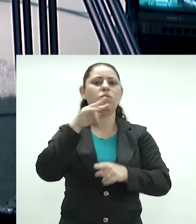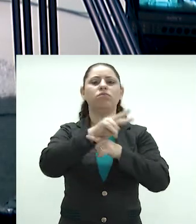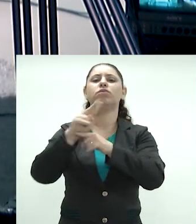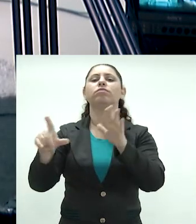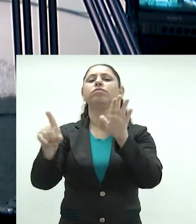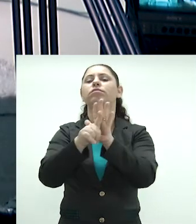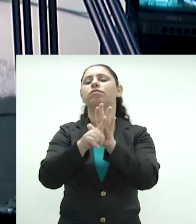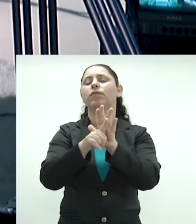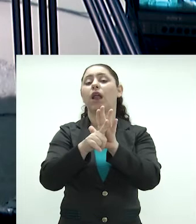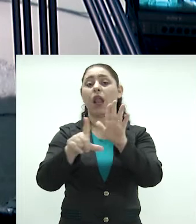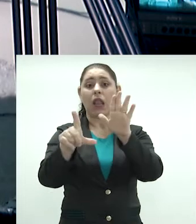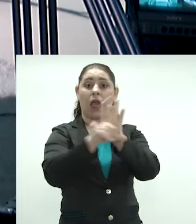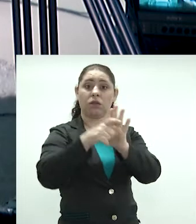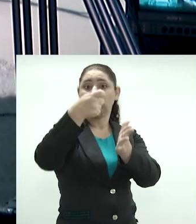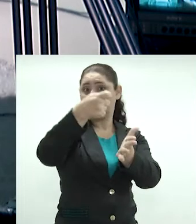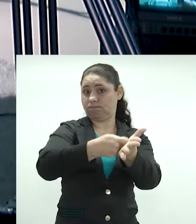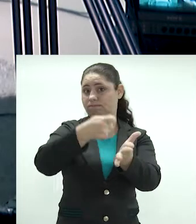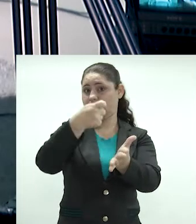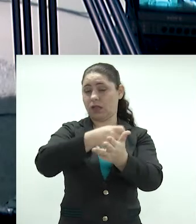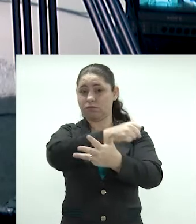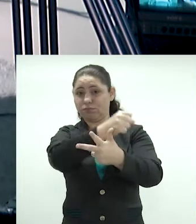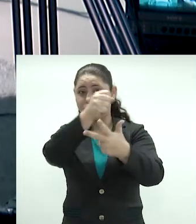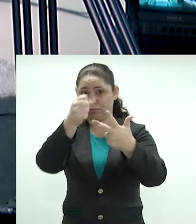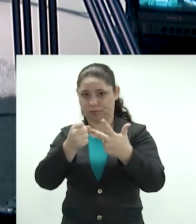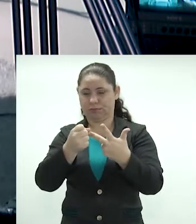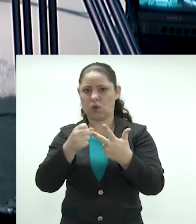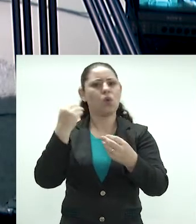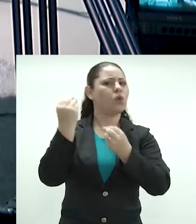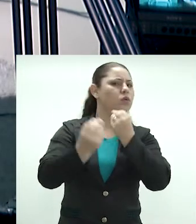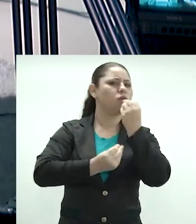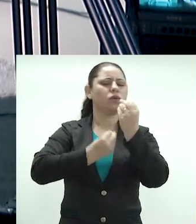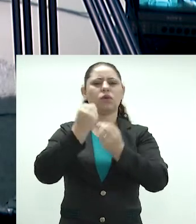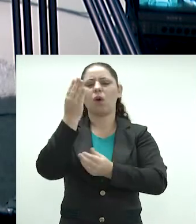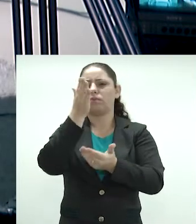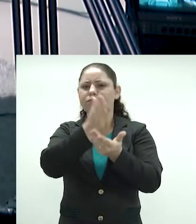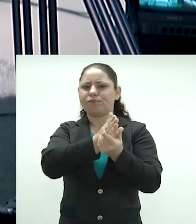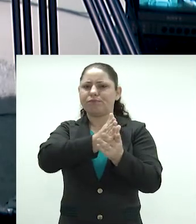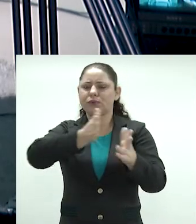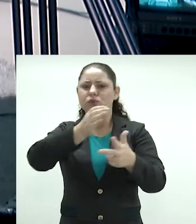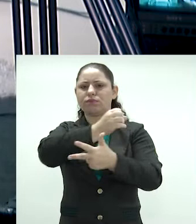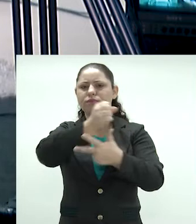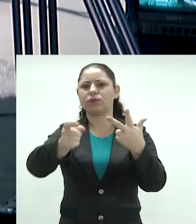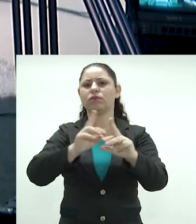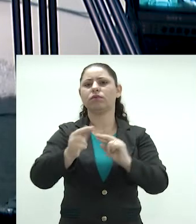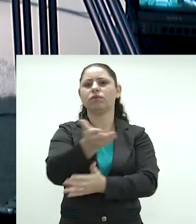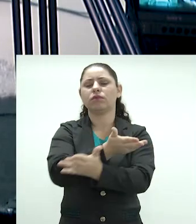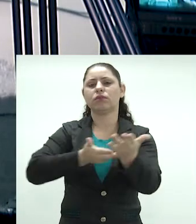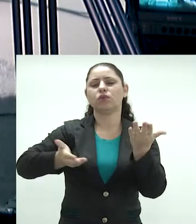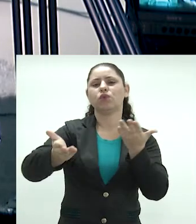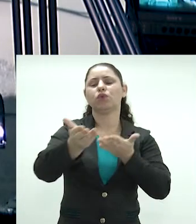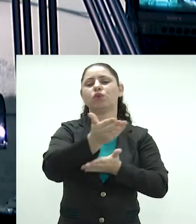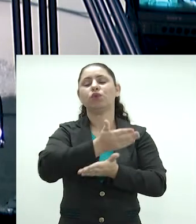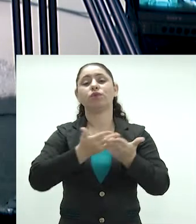lei. Lei essa que deve ser cumprida pelos 3 poderes. Como é o trânsito entre esses poderes para manter a harmonia entre